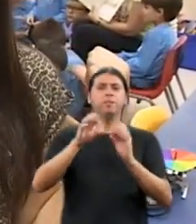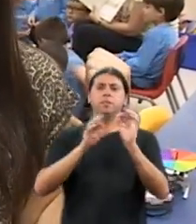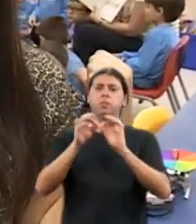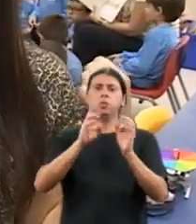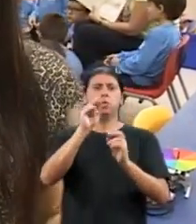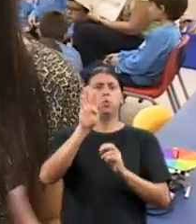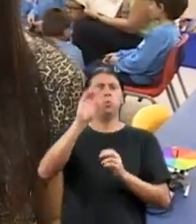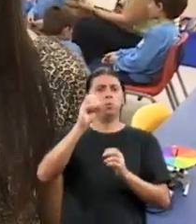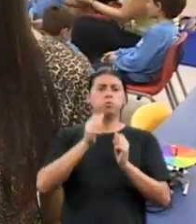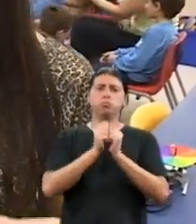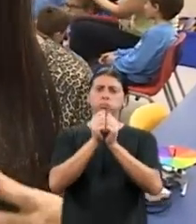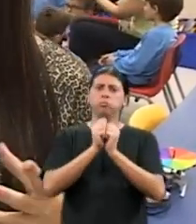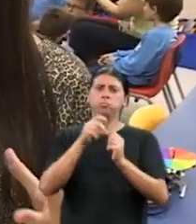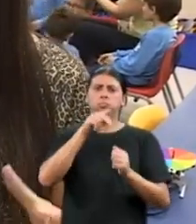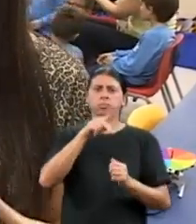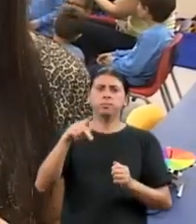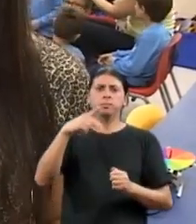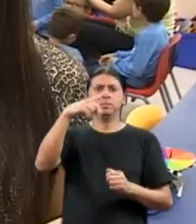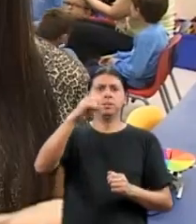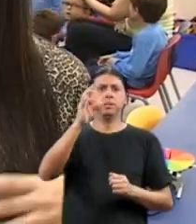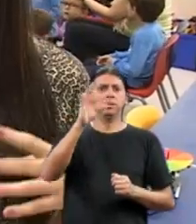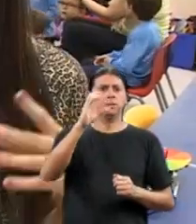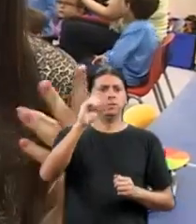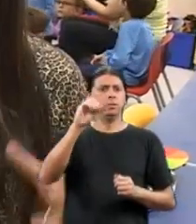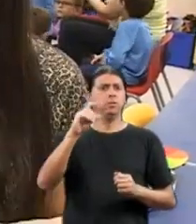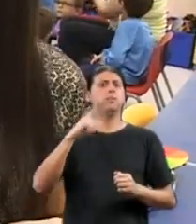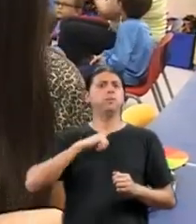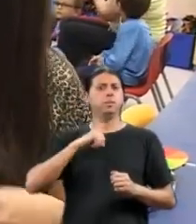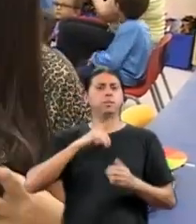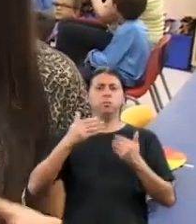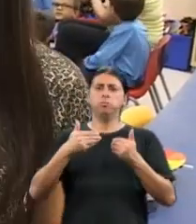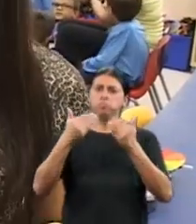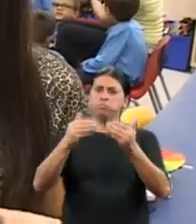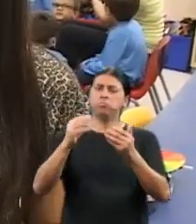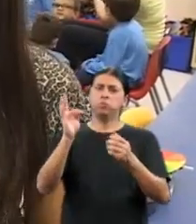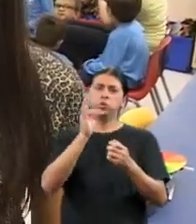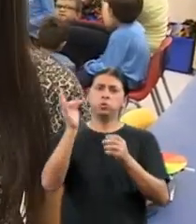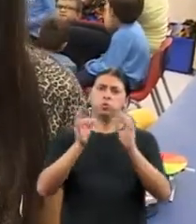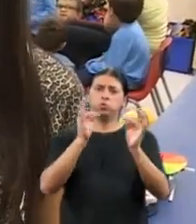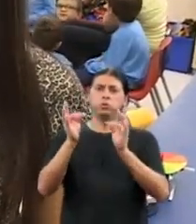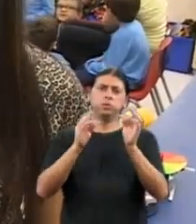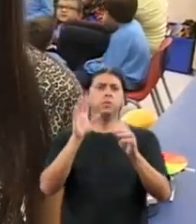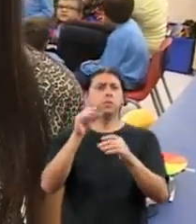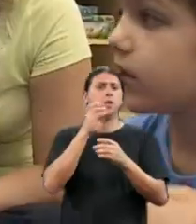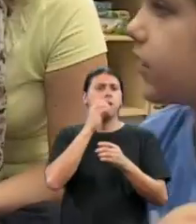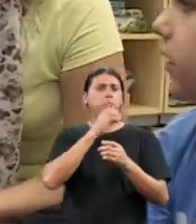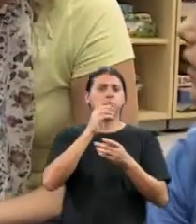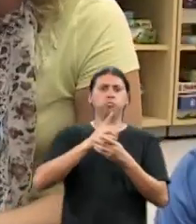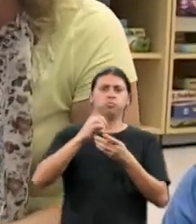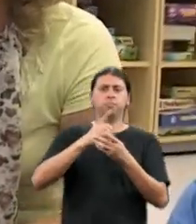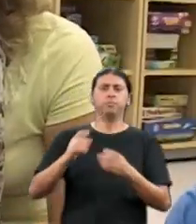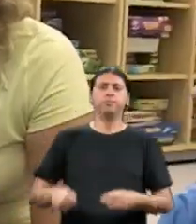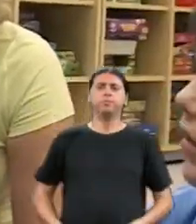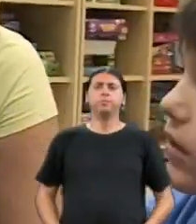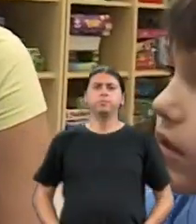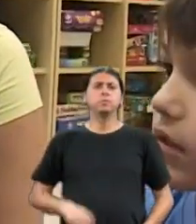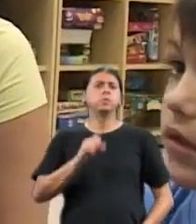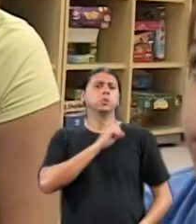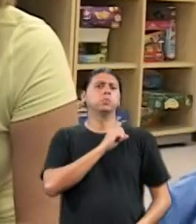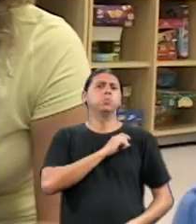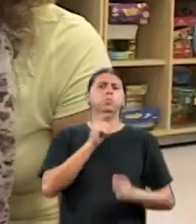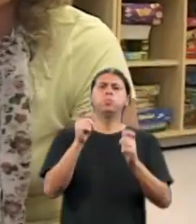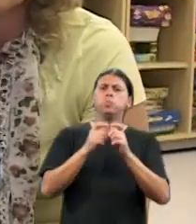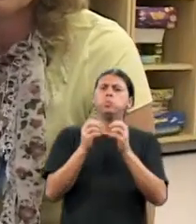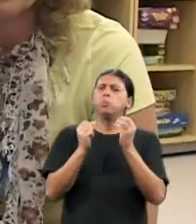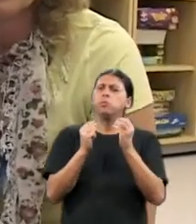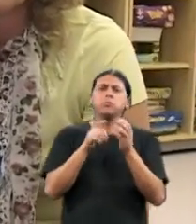juntamente com a professora Patrícia para dar essa tecnologia para fazer o disco girar bem rápido. Qual é um número bem pequeno que a